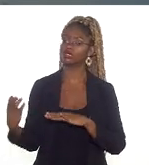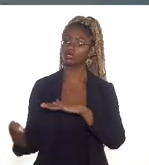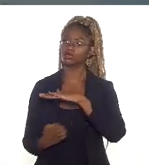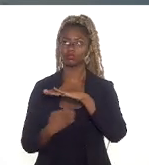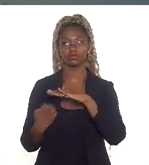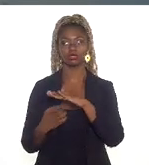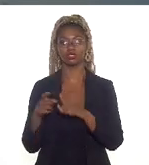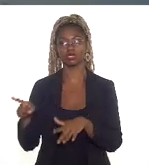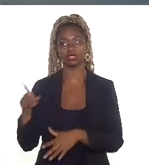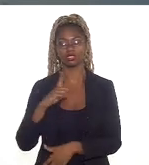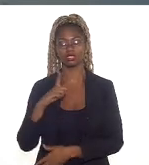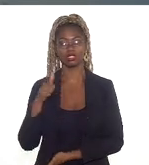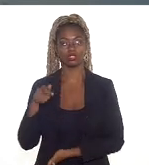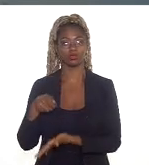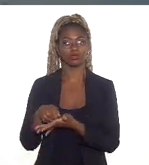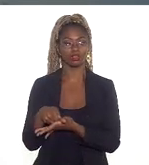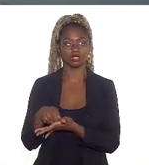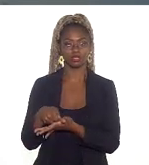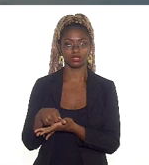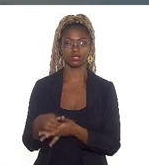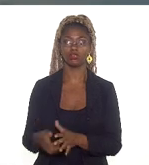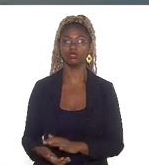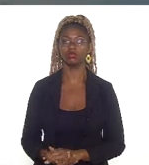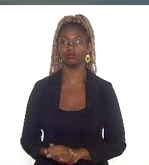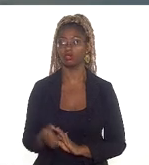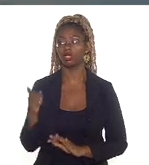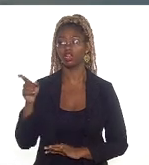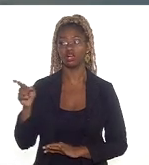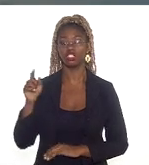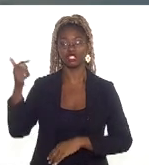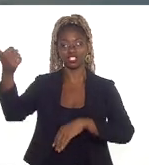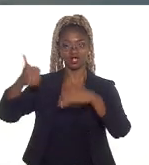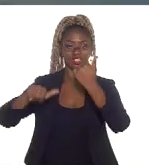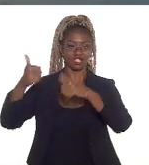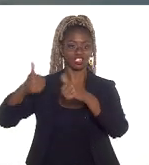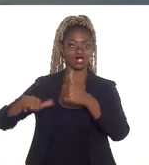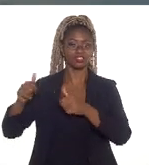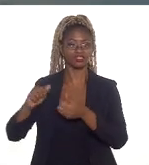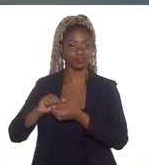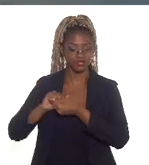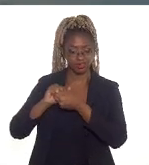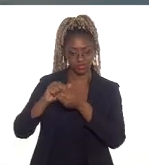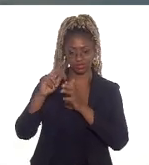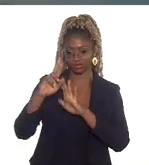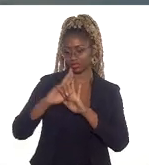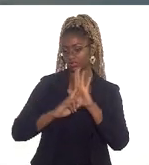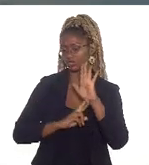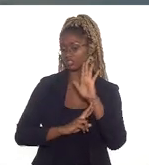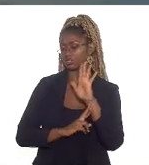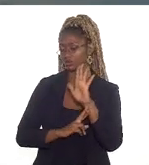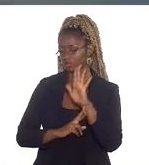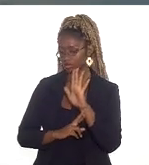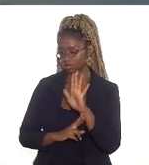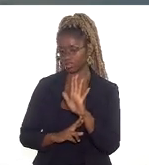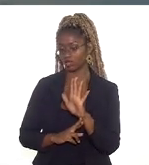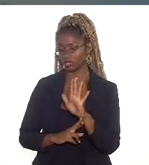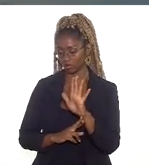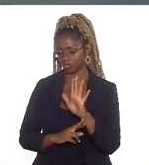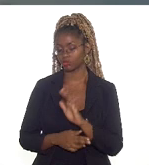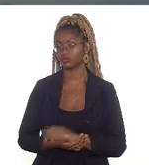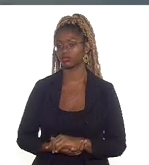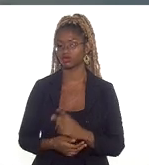a obrigação, ele é avaliado junto ao relatório de execução física e financeira. São